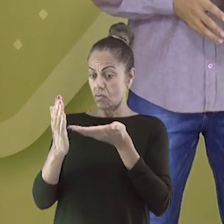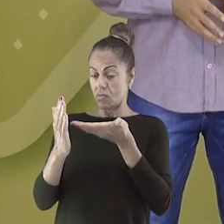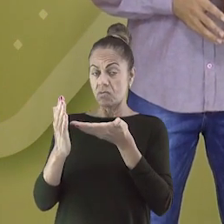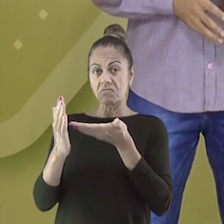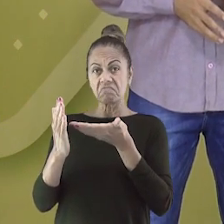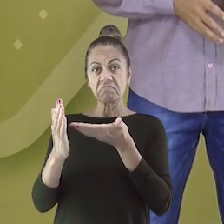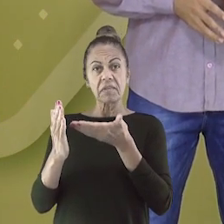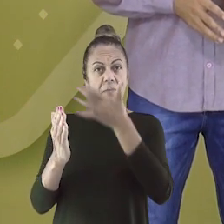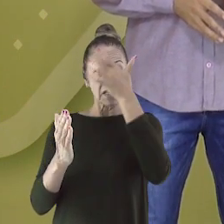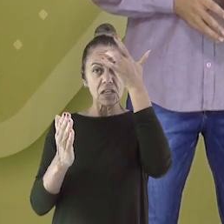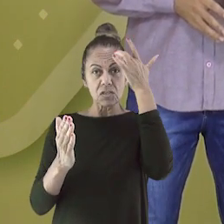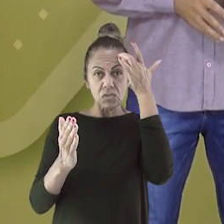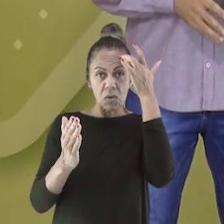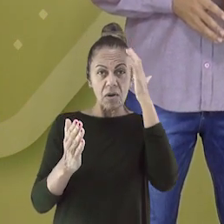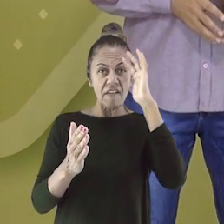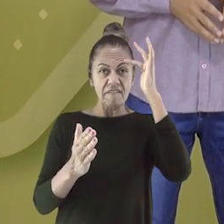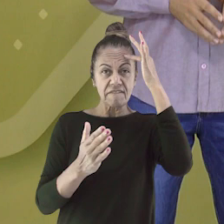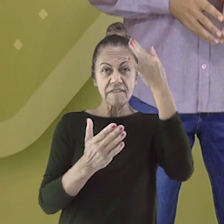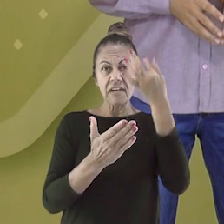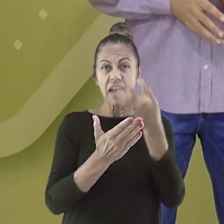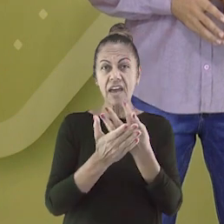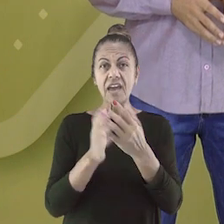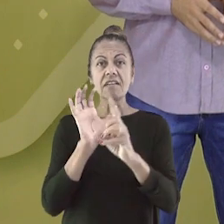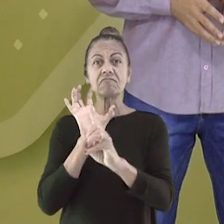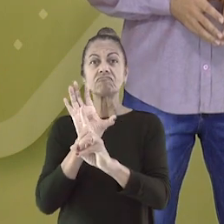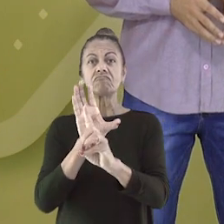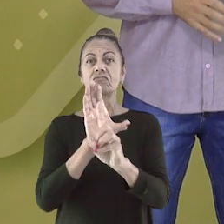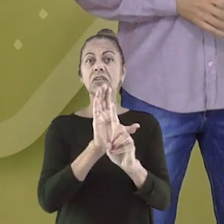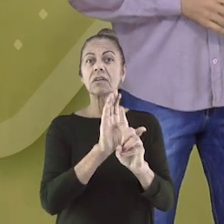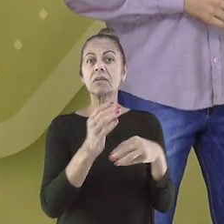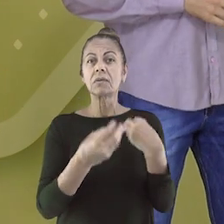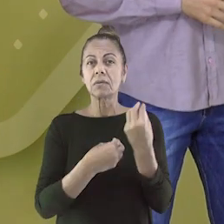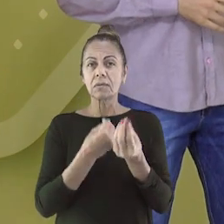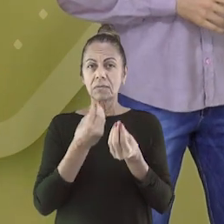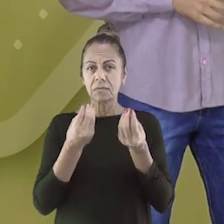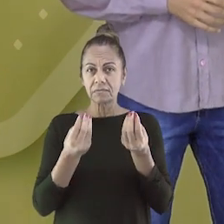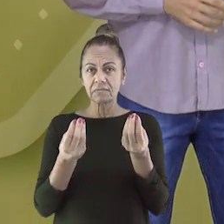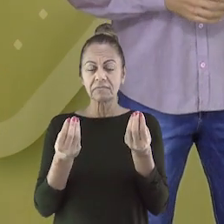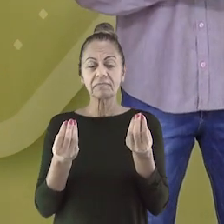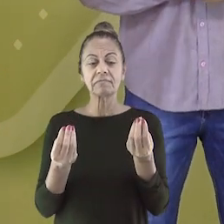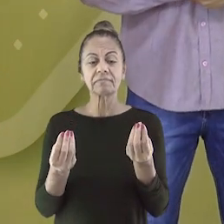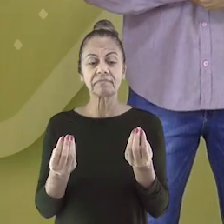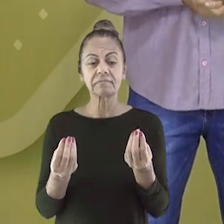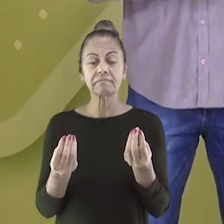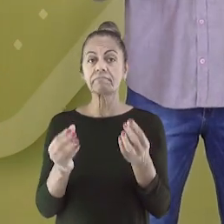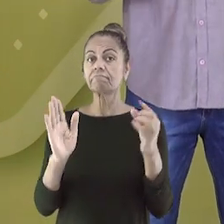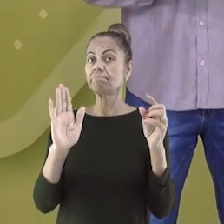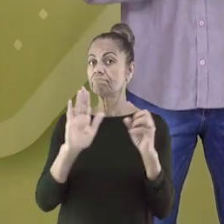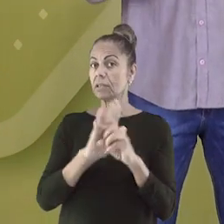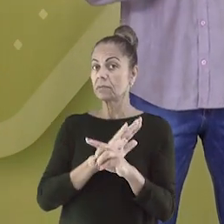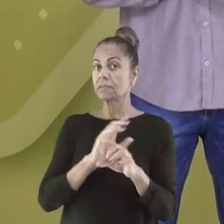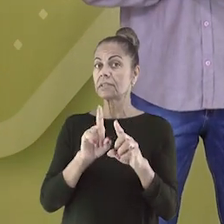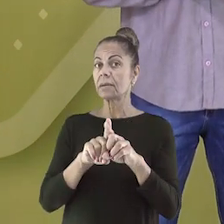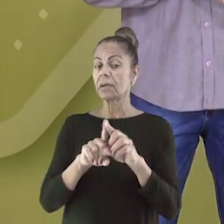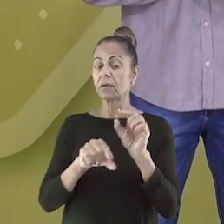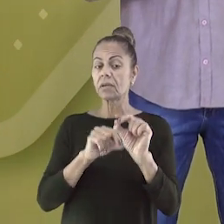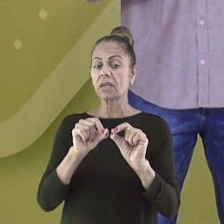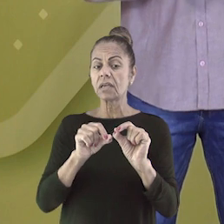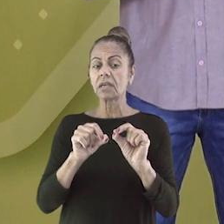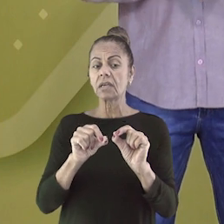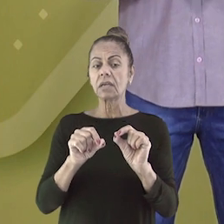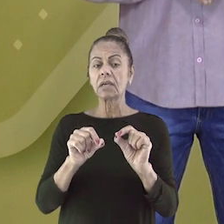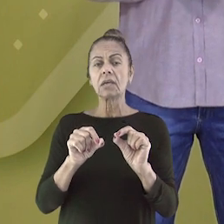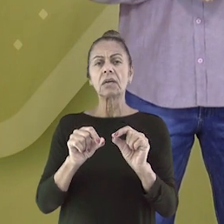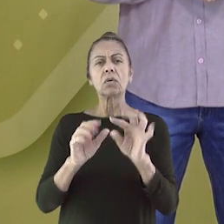a vivenciar os ensinamentos de suas religiões? E pergunto mais, professor, e quais são as funções